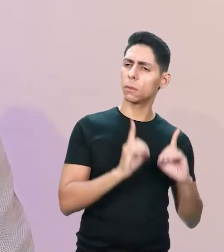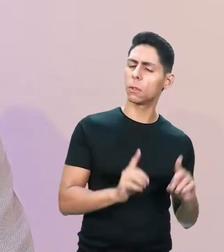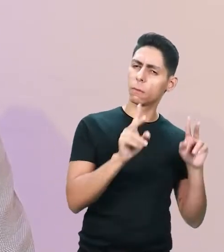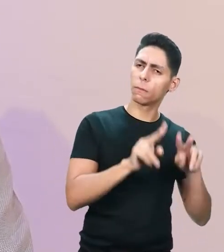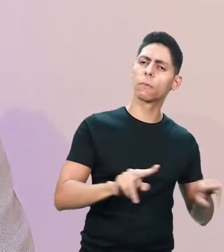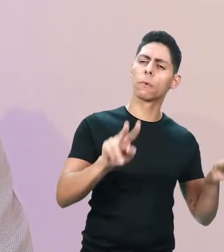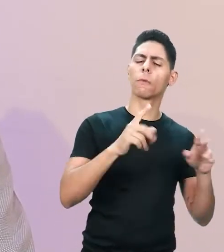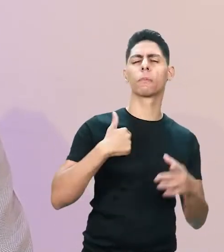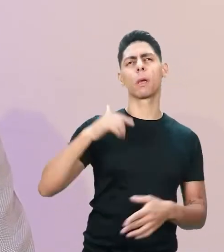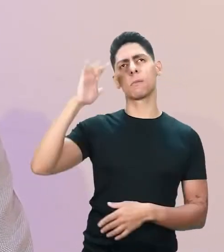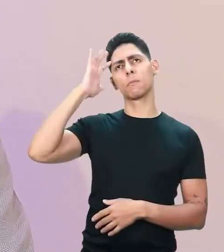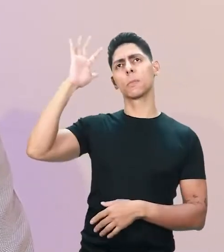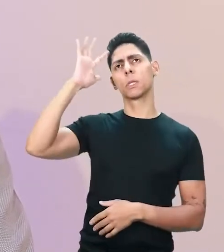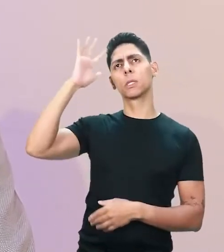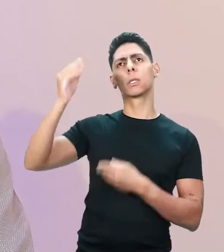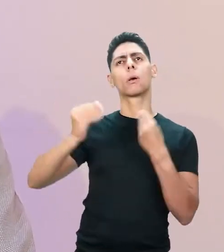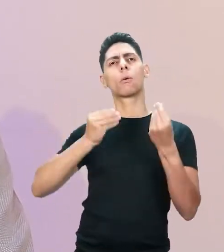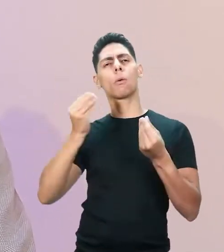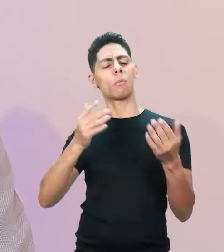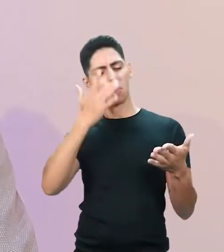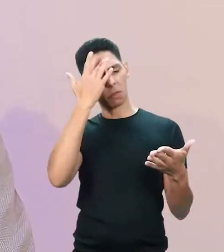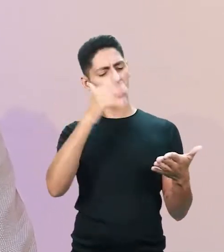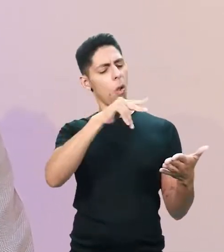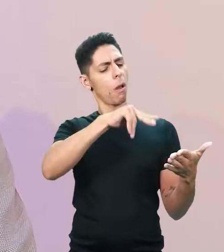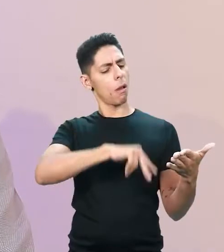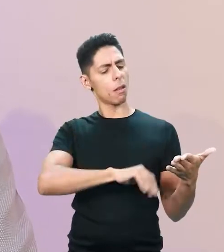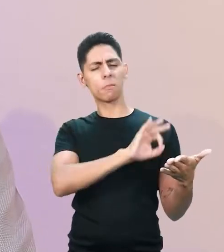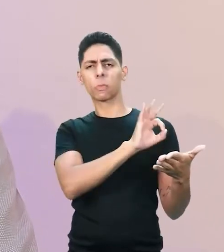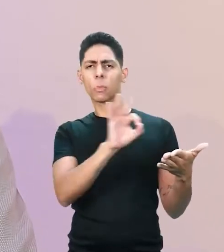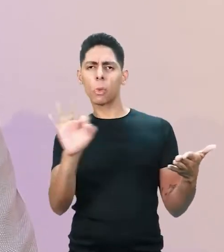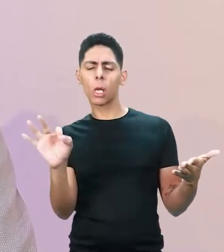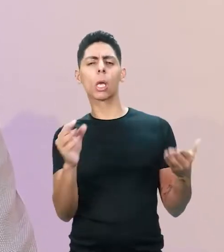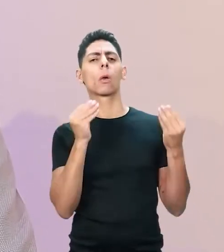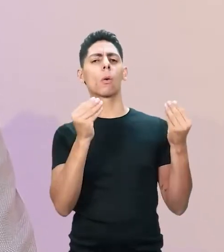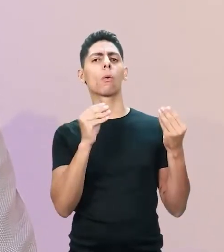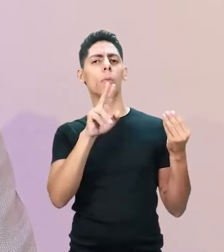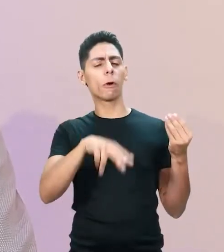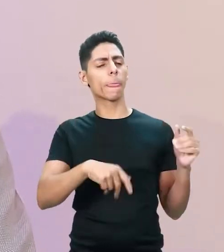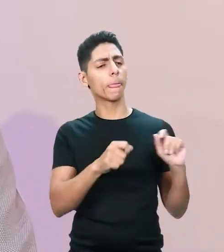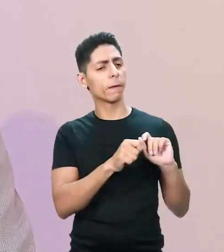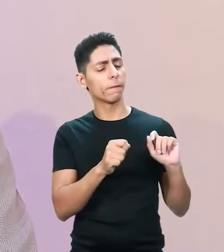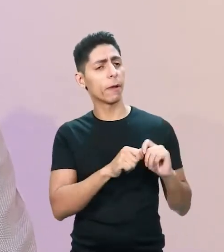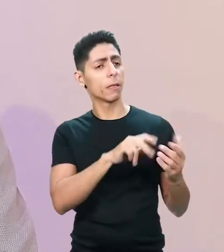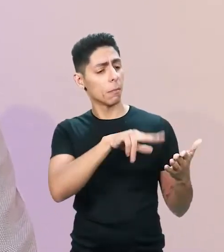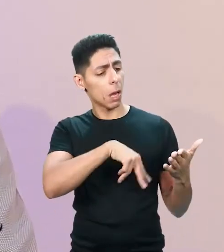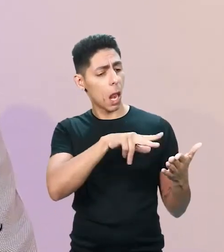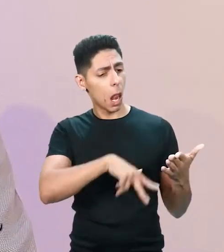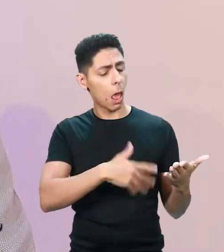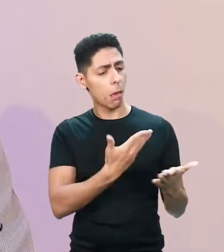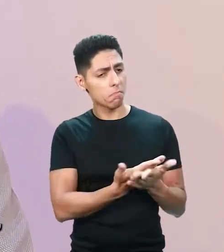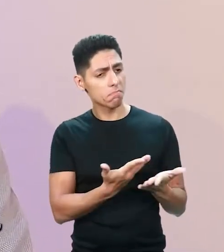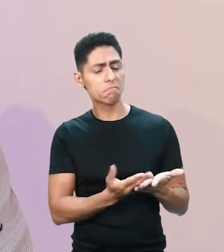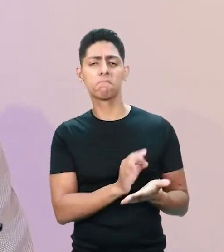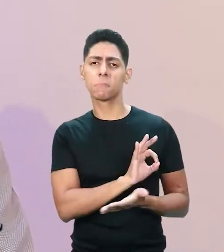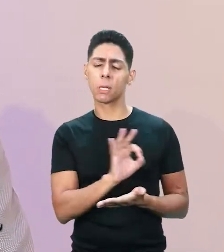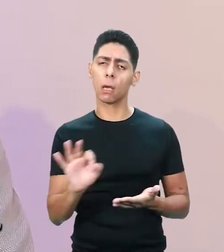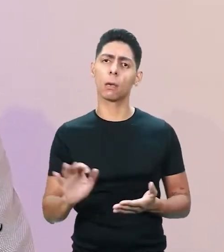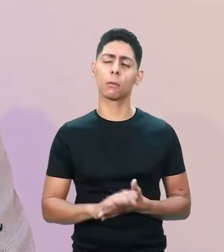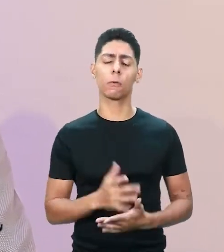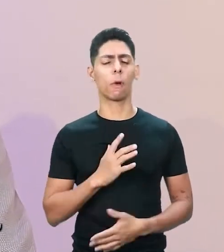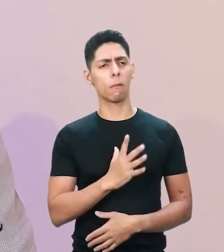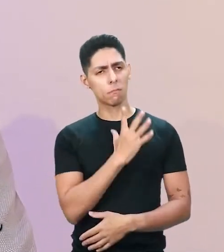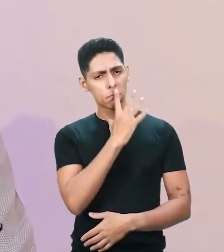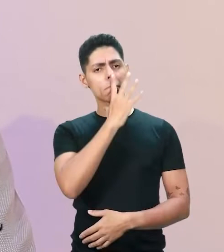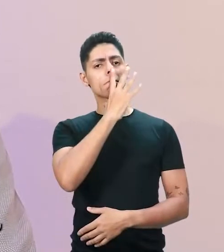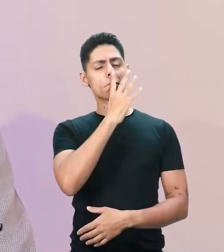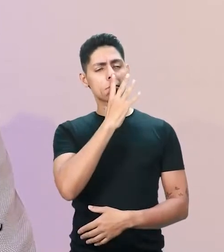mas como o cara lê bem, gente? Como é que ele faz para ler tão bem, né? Eu ficava assim, admirado, e ainda